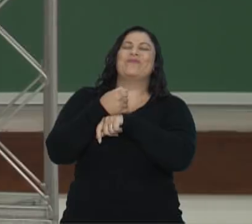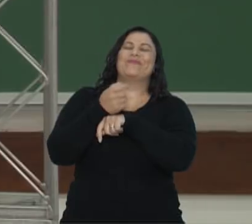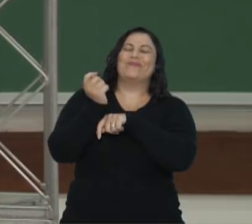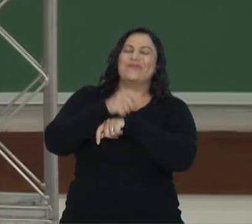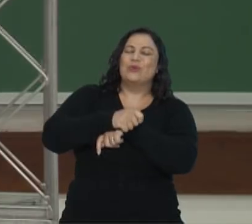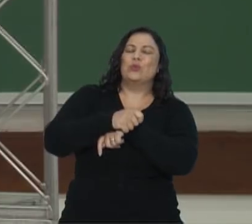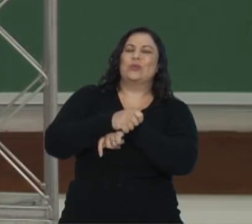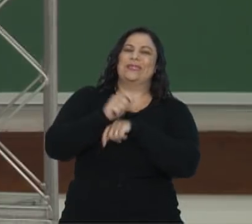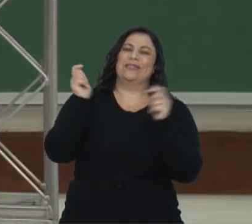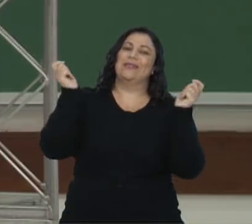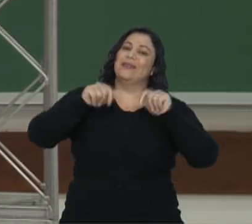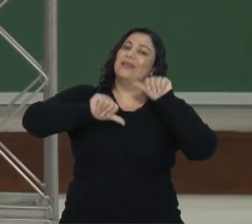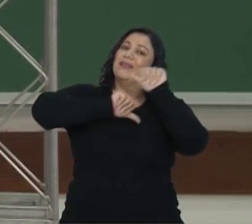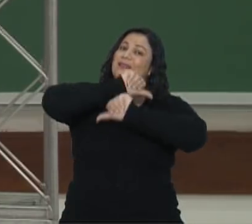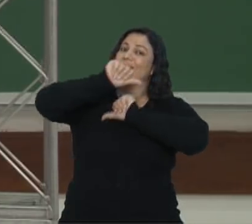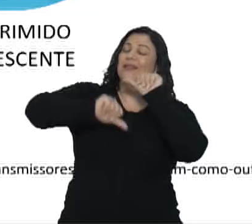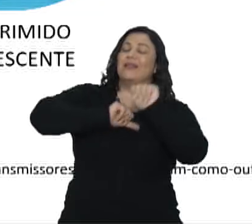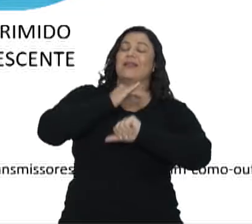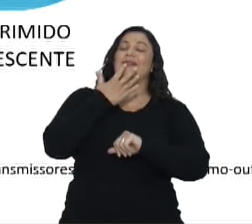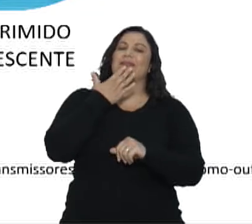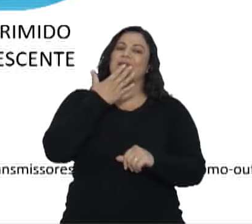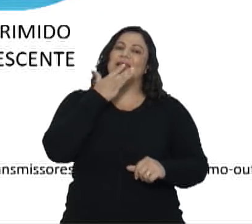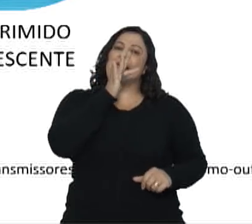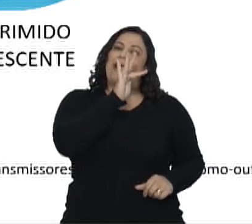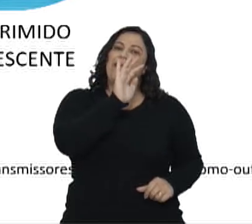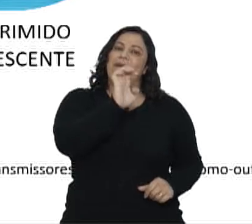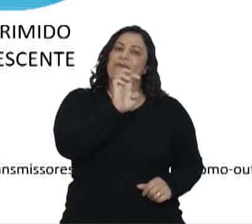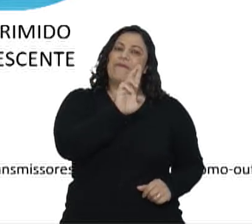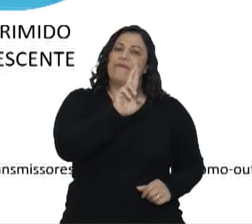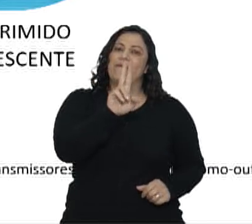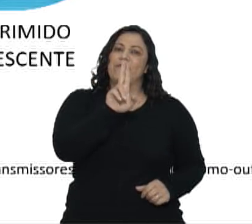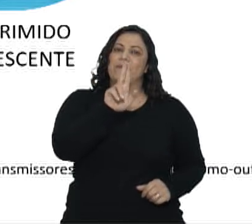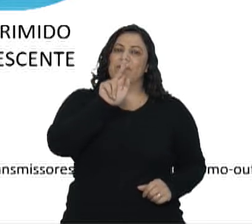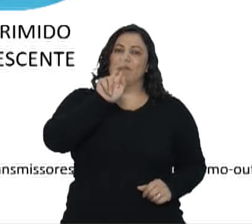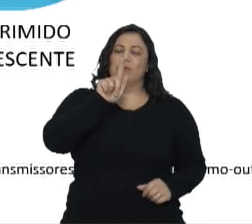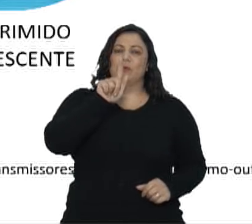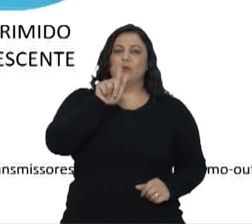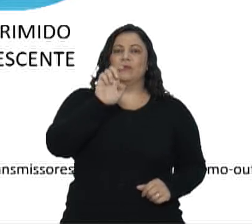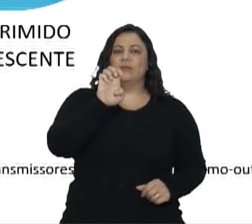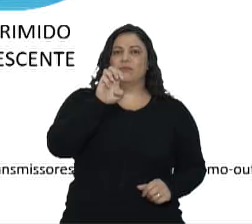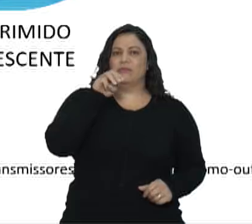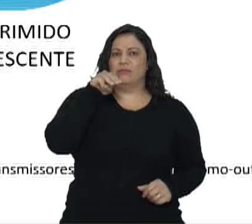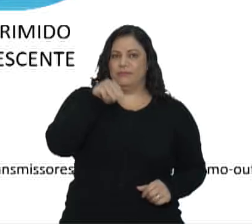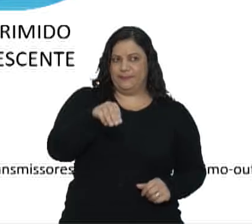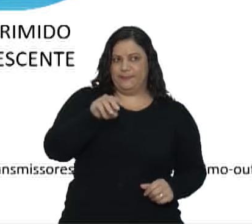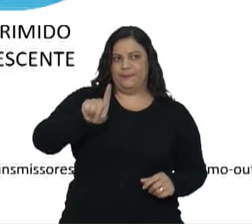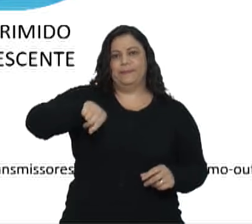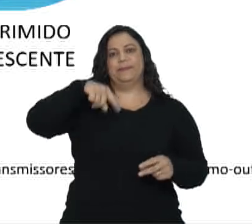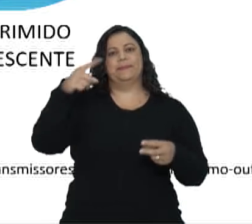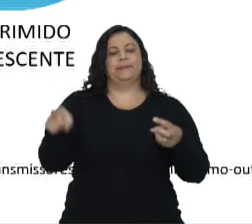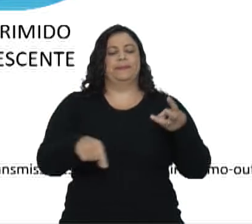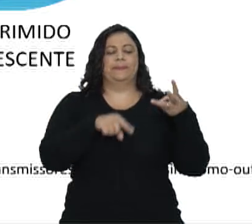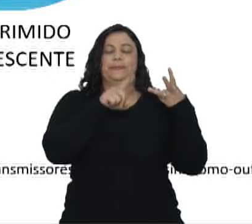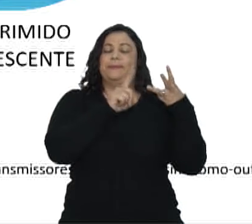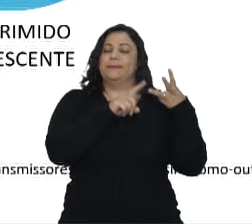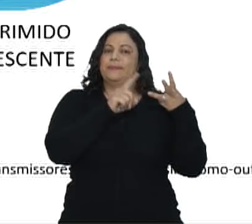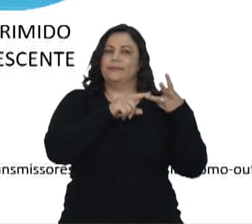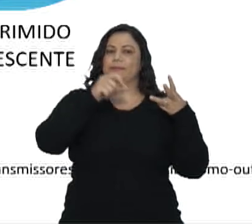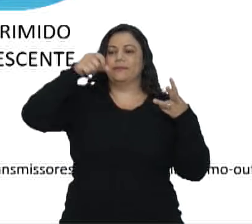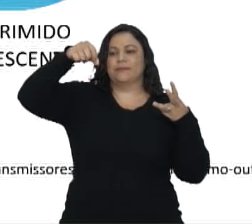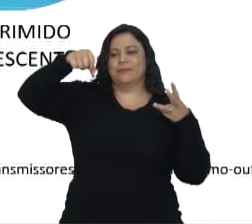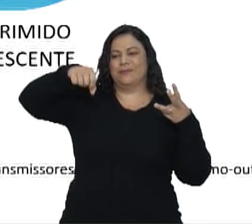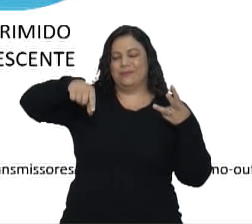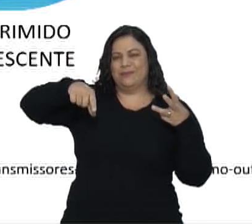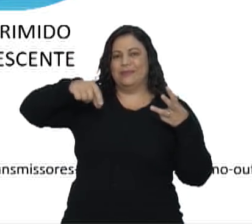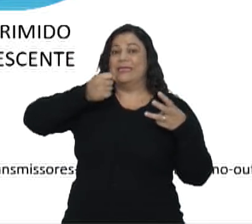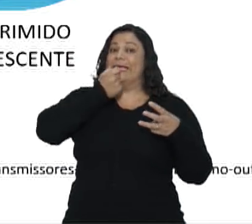E eu vou mostrar para vocês hoje. E uma terceira situação é quando a gente tem algum comprimido efervescente. Então, algum